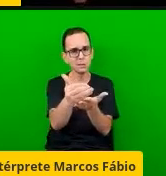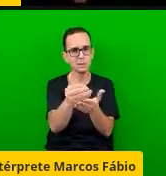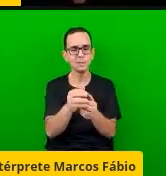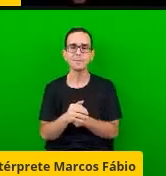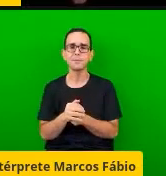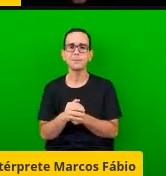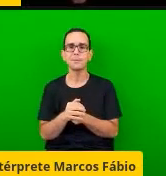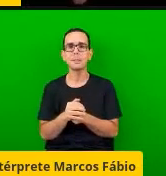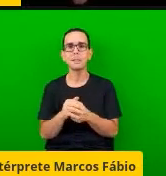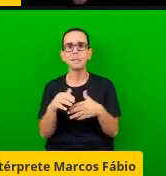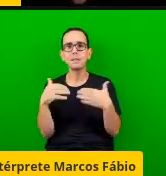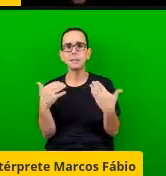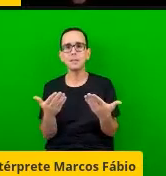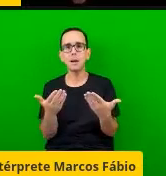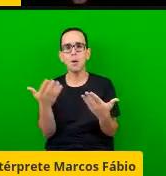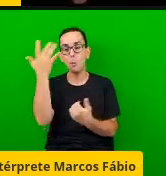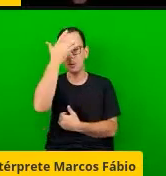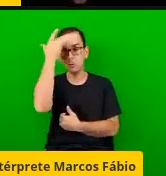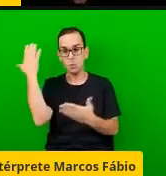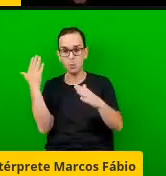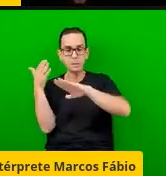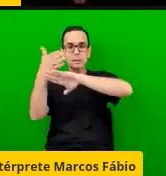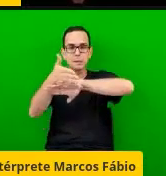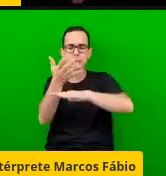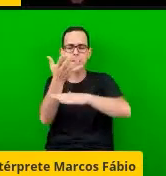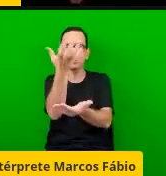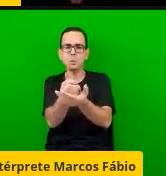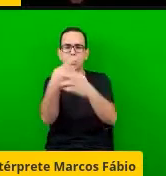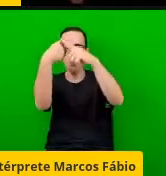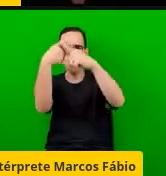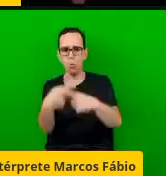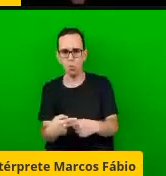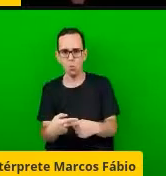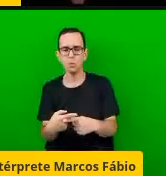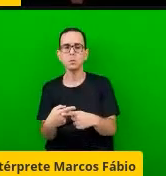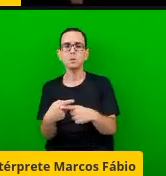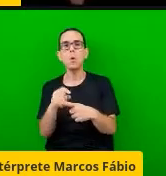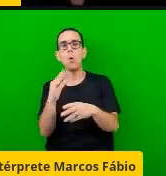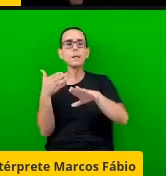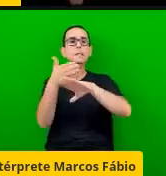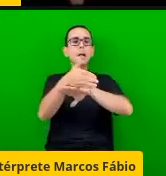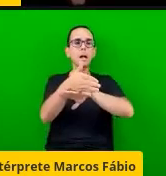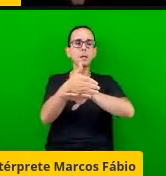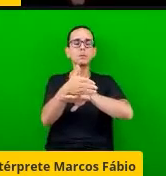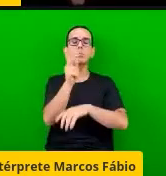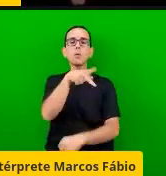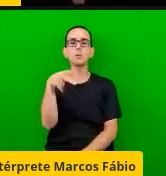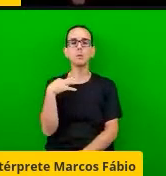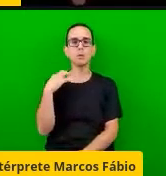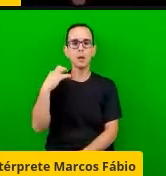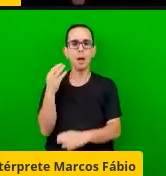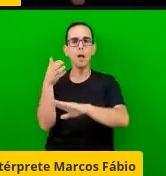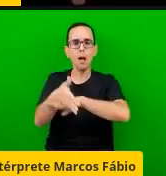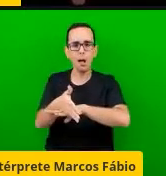as pessoas que chegaram esse ano, que assumiram o concurso esse ano na rede, ou que entraram como professor contratado, que passaram por todo aquele processo,